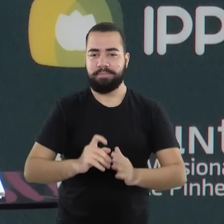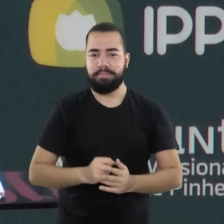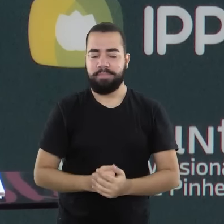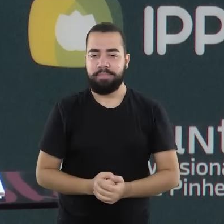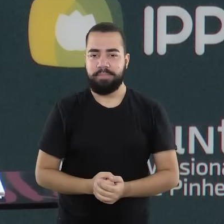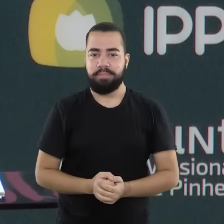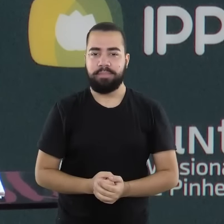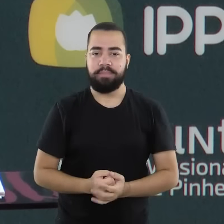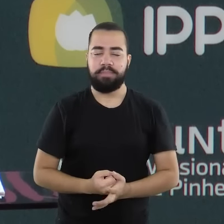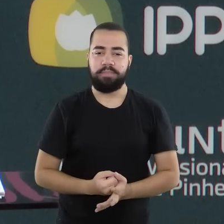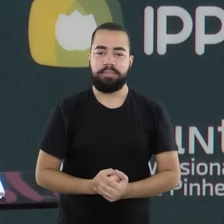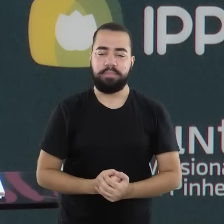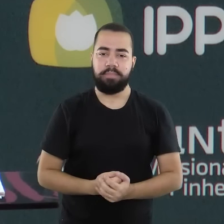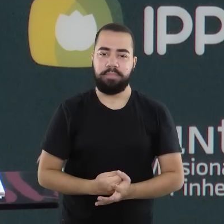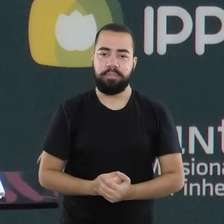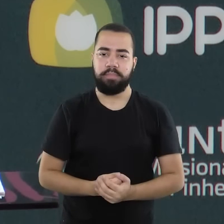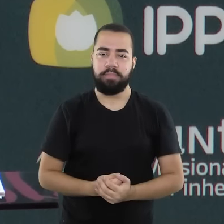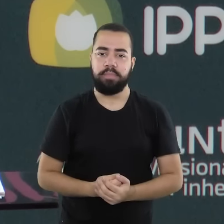Agora eu queria